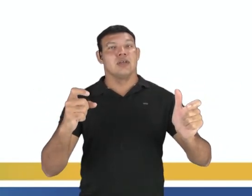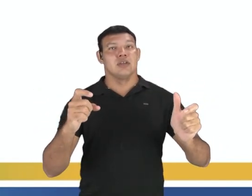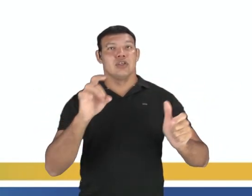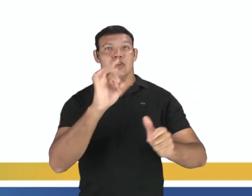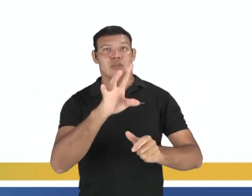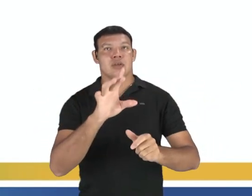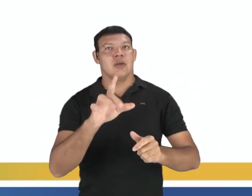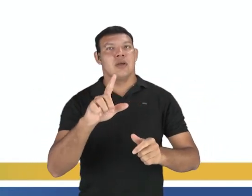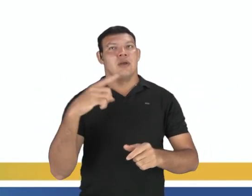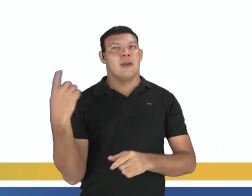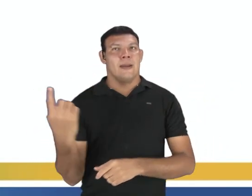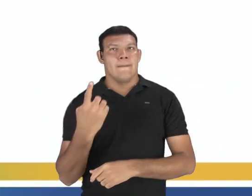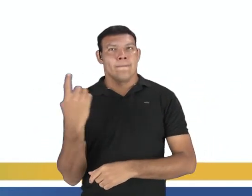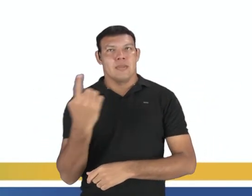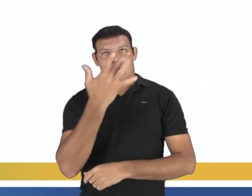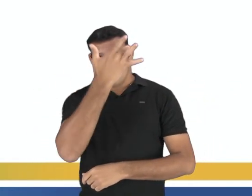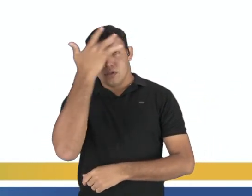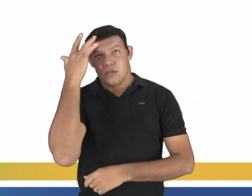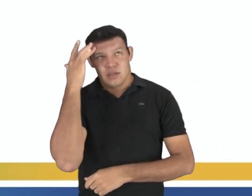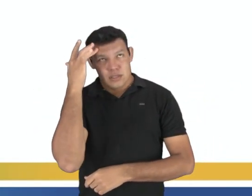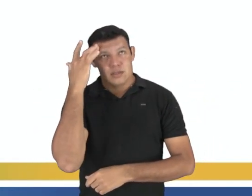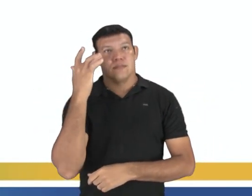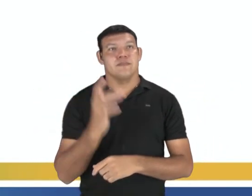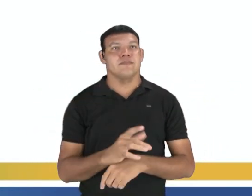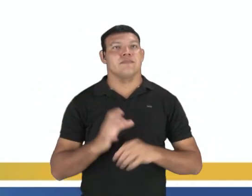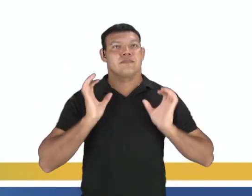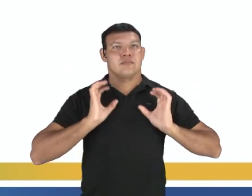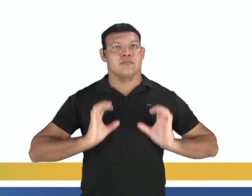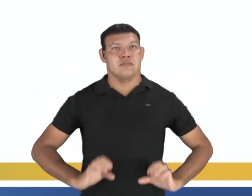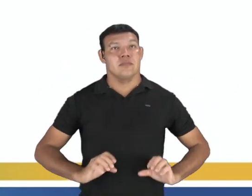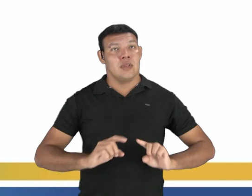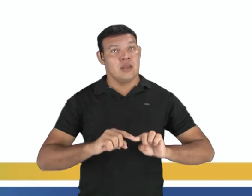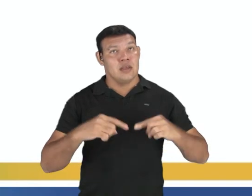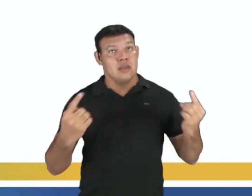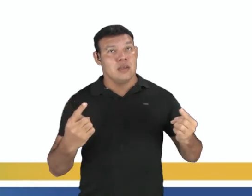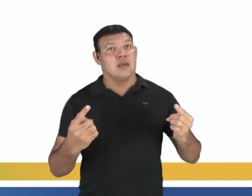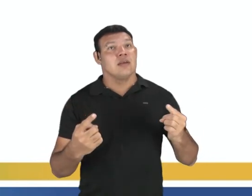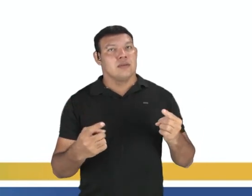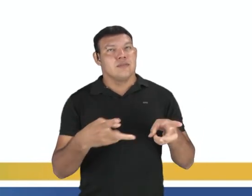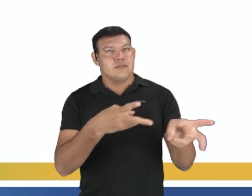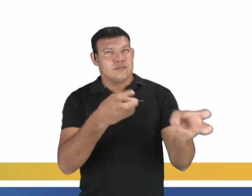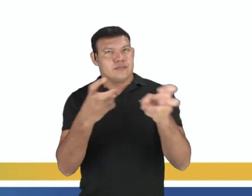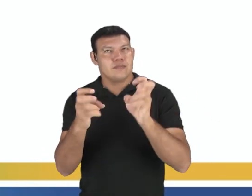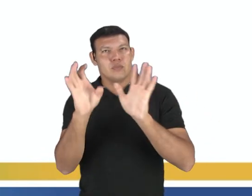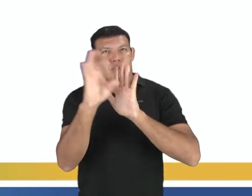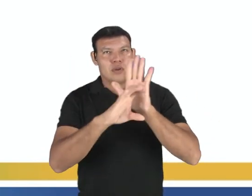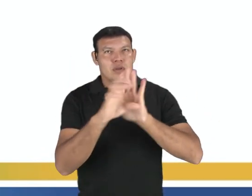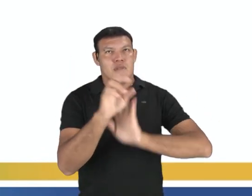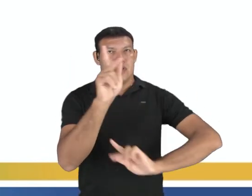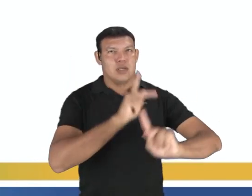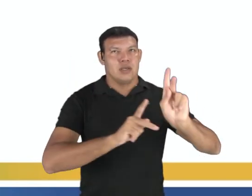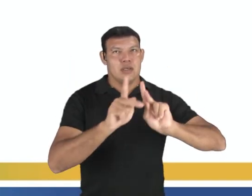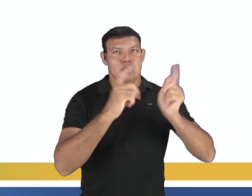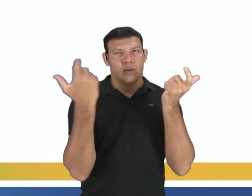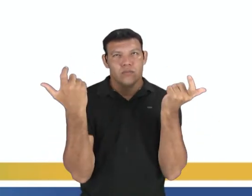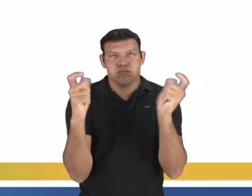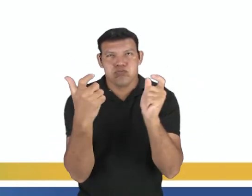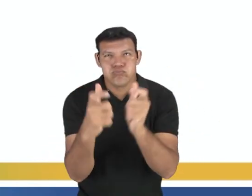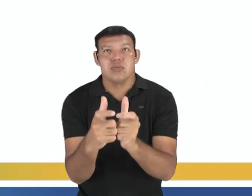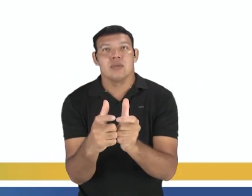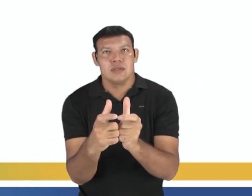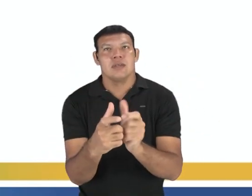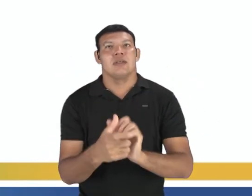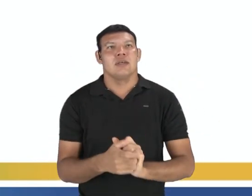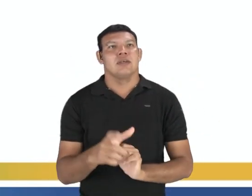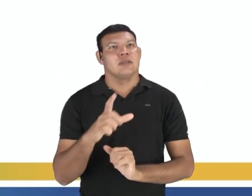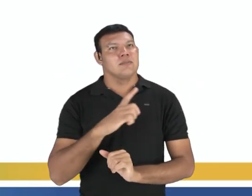indivíduos considerados cidadãos. Assim, é possível perceber que o conceito de povo era muito restrito, mesmo tendo